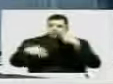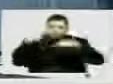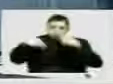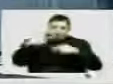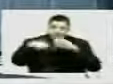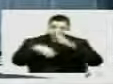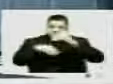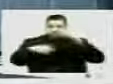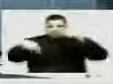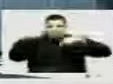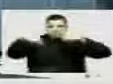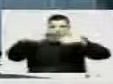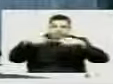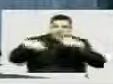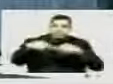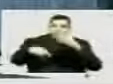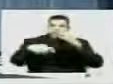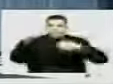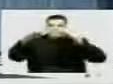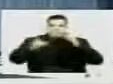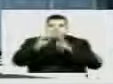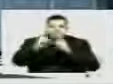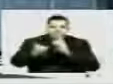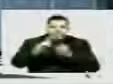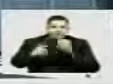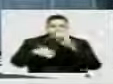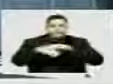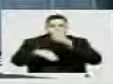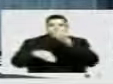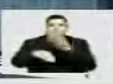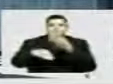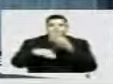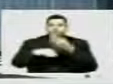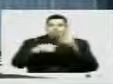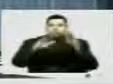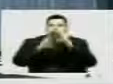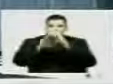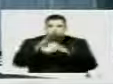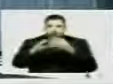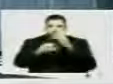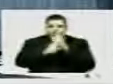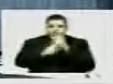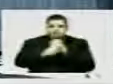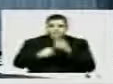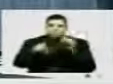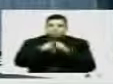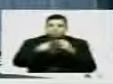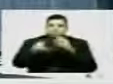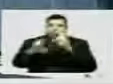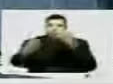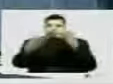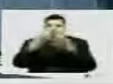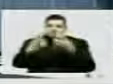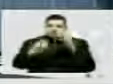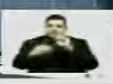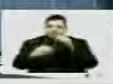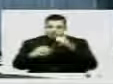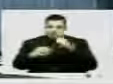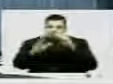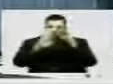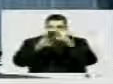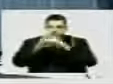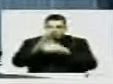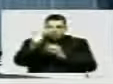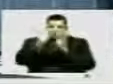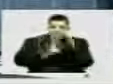debate mais democrático, um debate mais republicano da peça orçamentária e dos impactos que essas